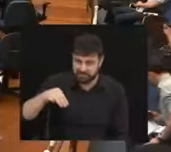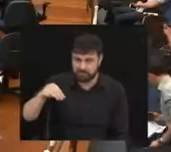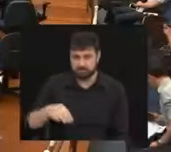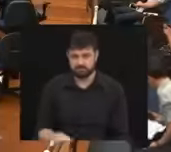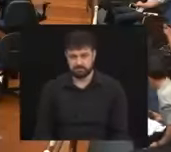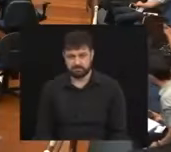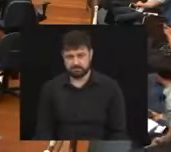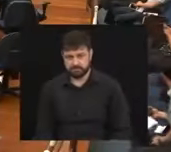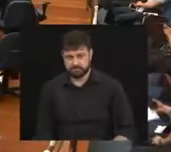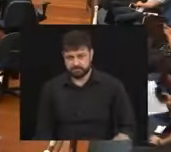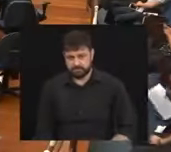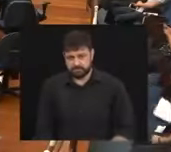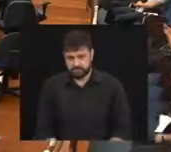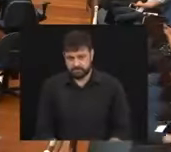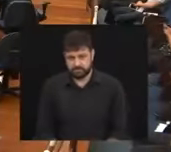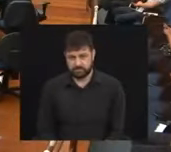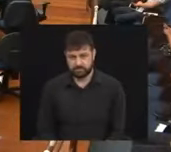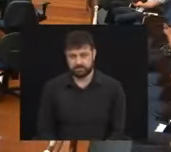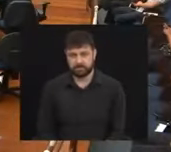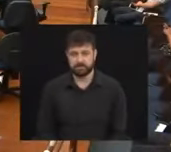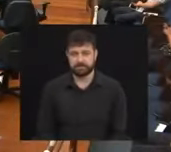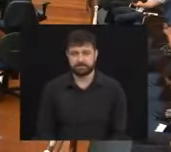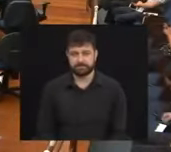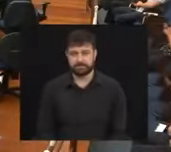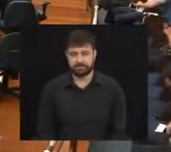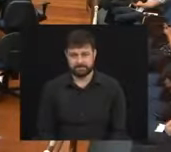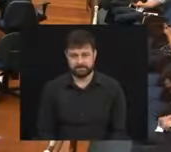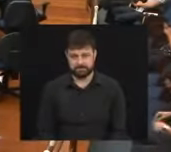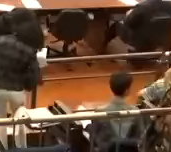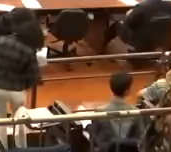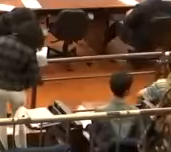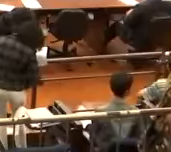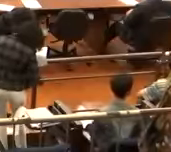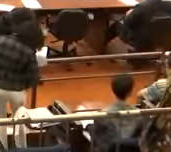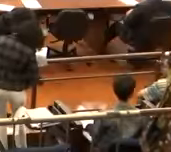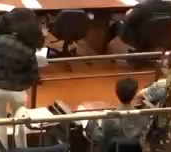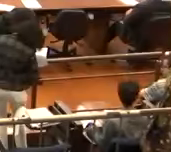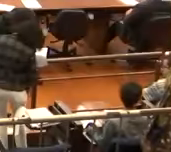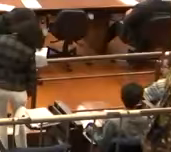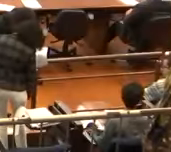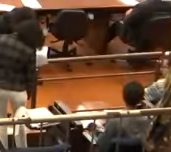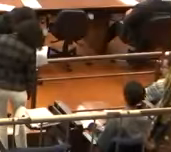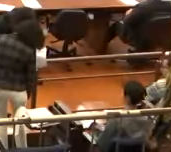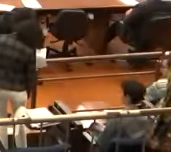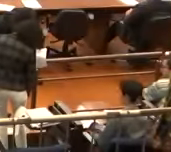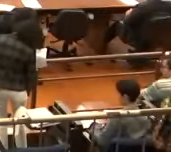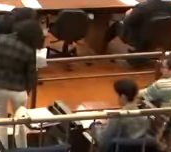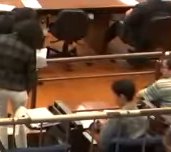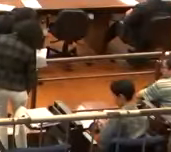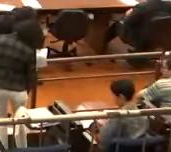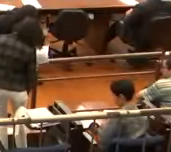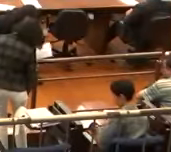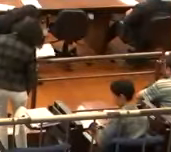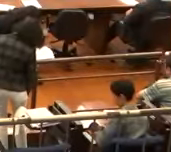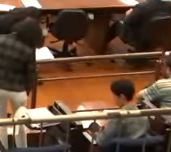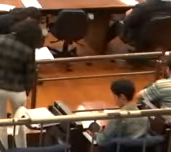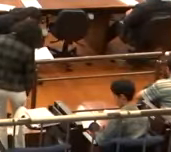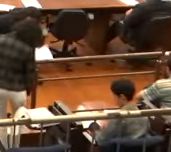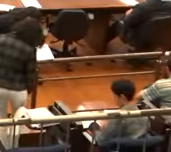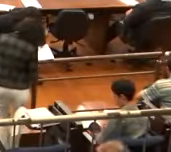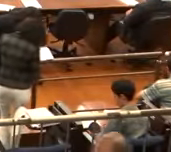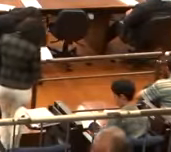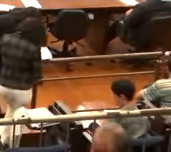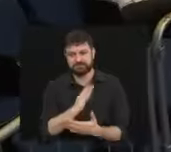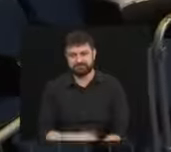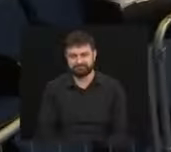com Deficiência ou Mobilidade Reduzida, de Educação, Cultura e Esporte, de Economia e Defesa dos Direitos do Consumidor e de Finanças